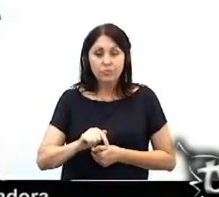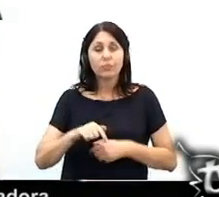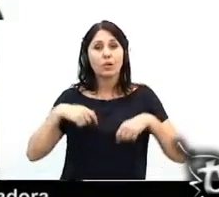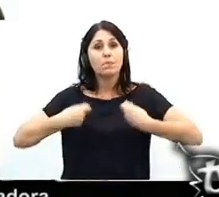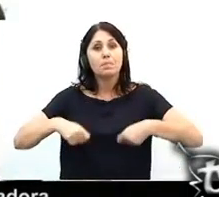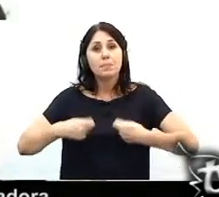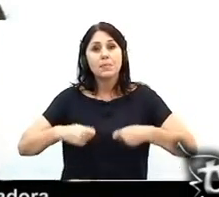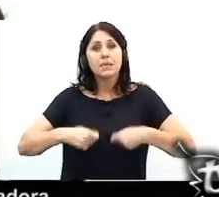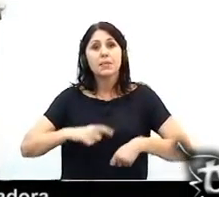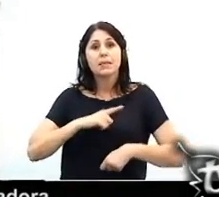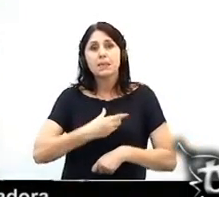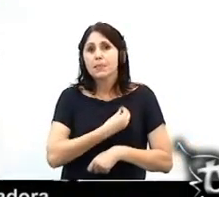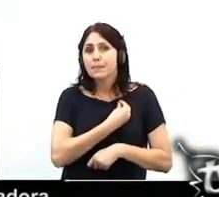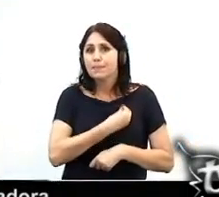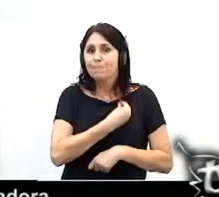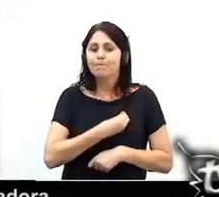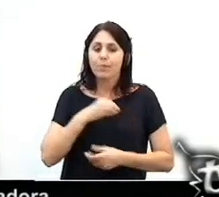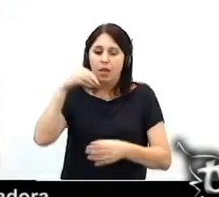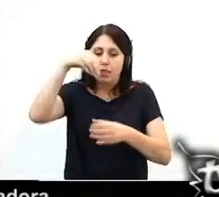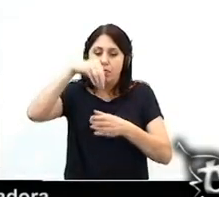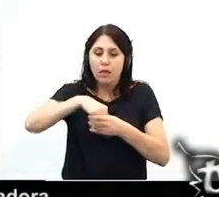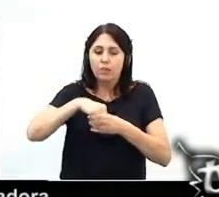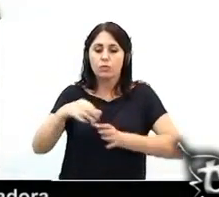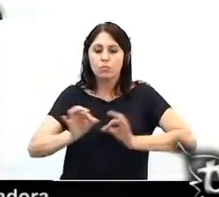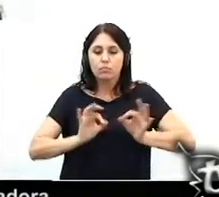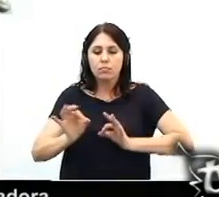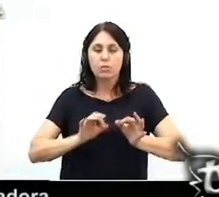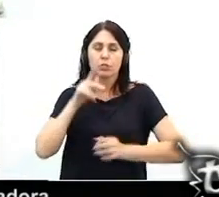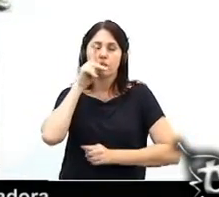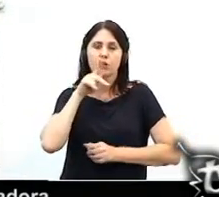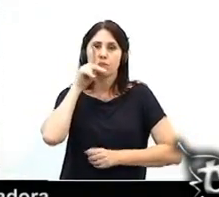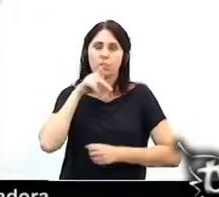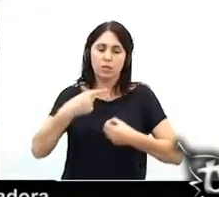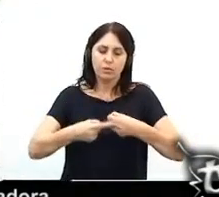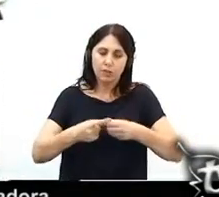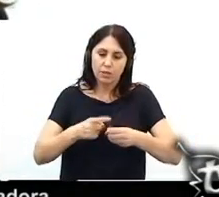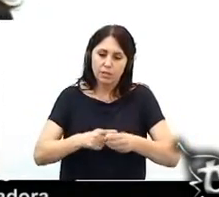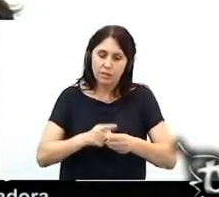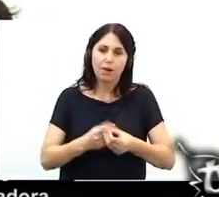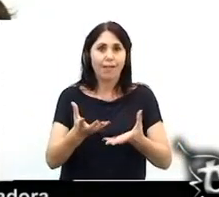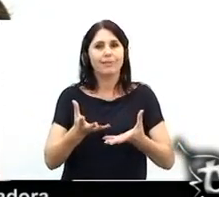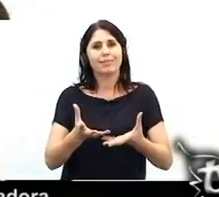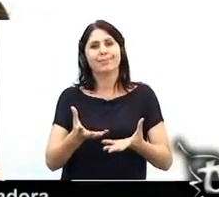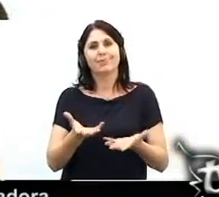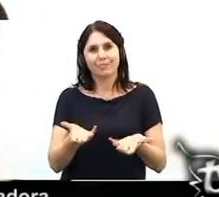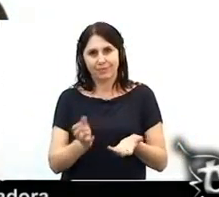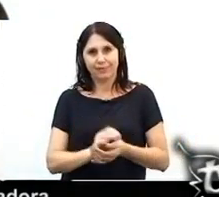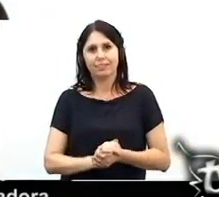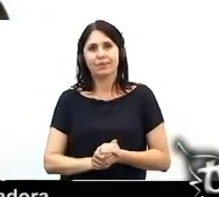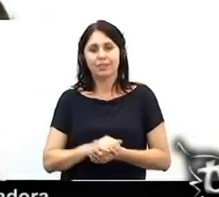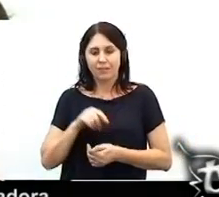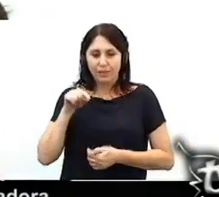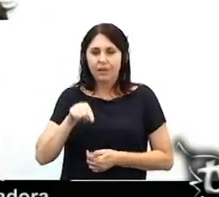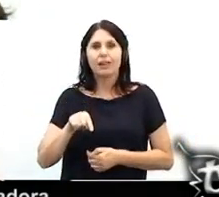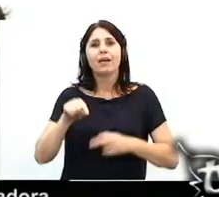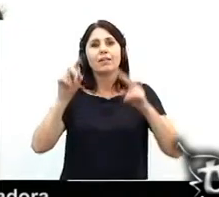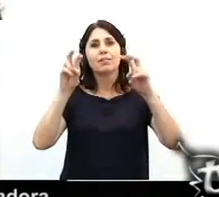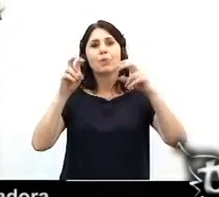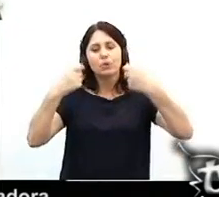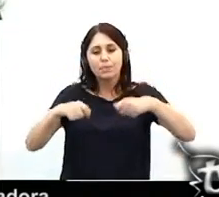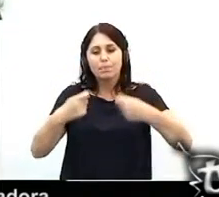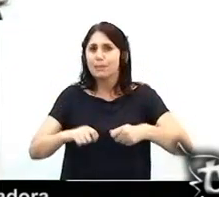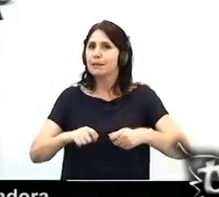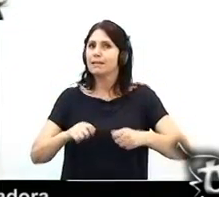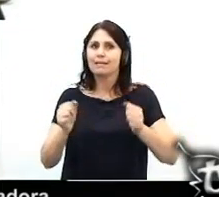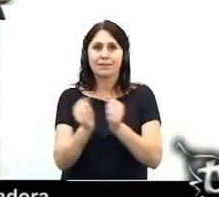isso porque é uma pauta muito viva no nosso mandato. E essa pauta ela também tem que